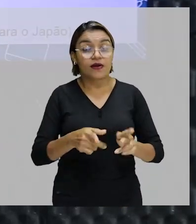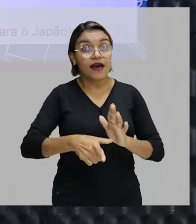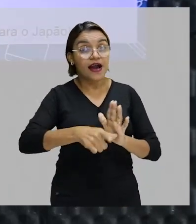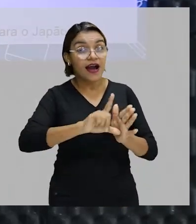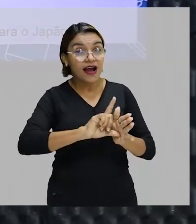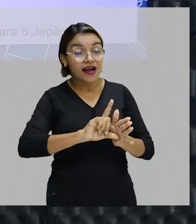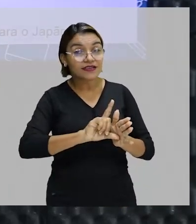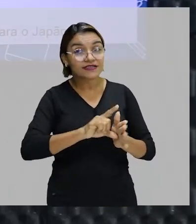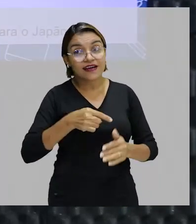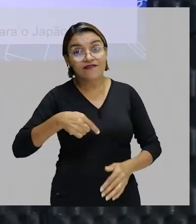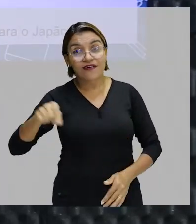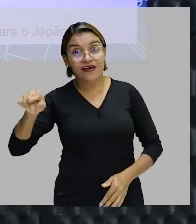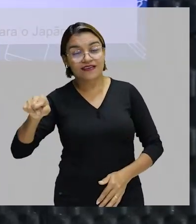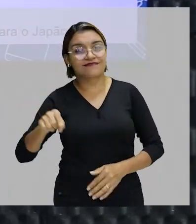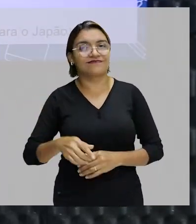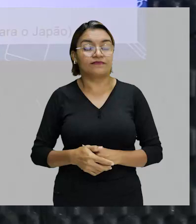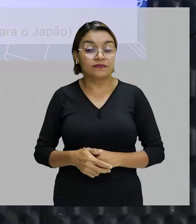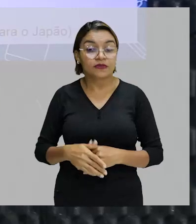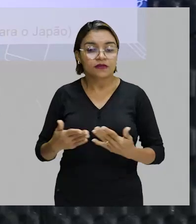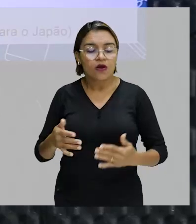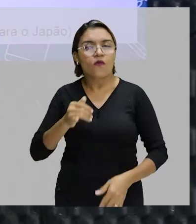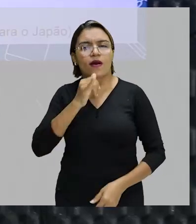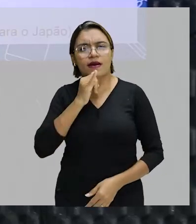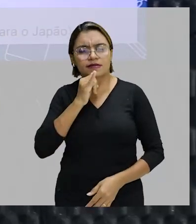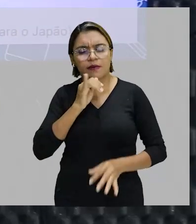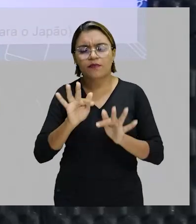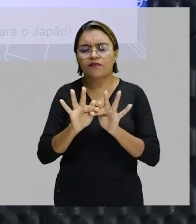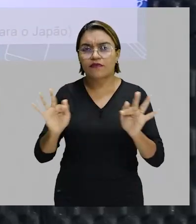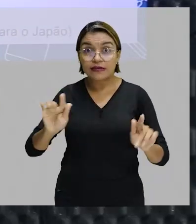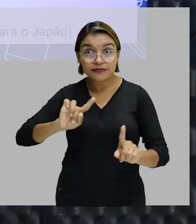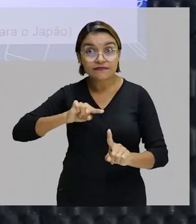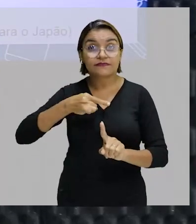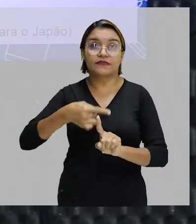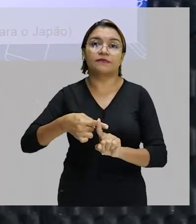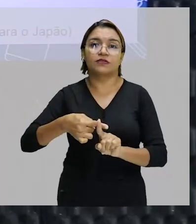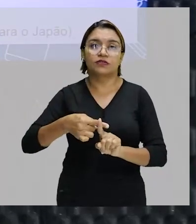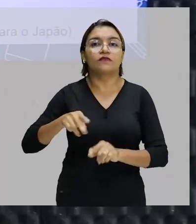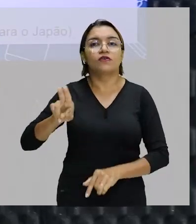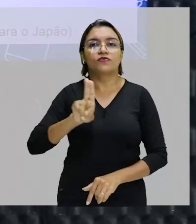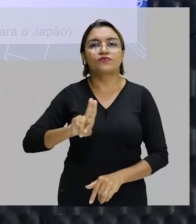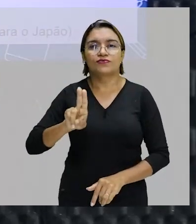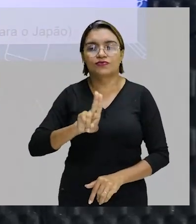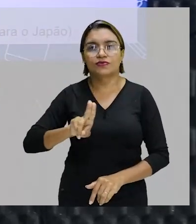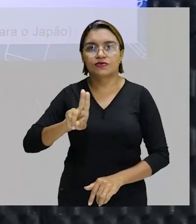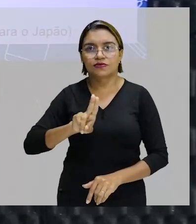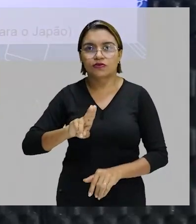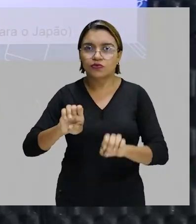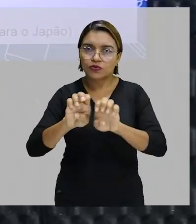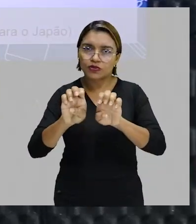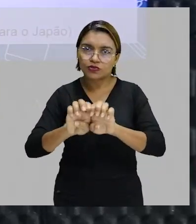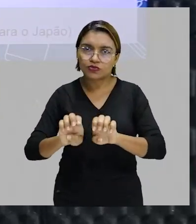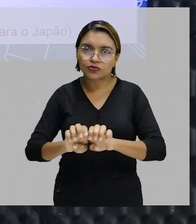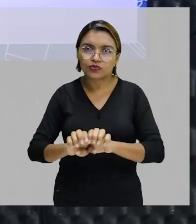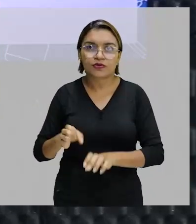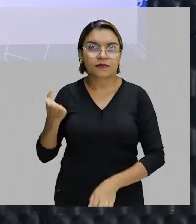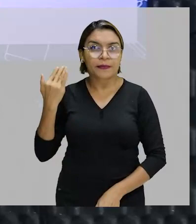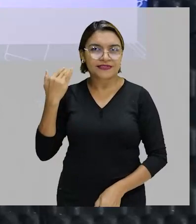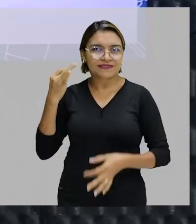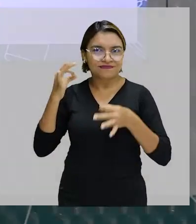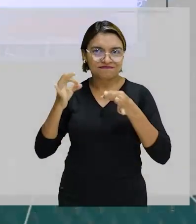ida, tá bom? Então, são exemplos de frases afirmativas usando essa estrutura do passado